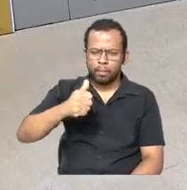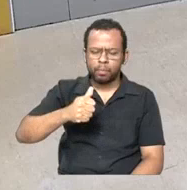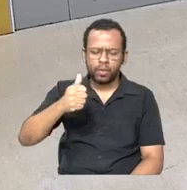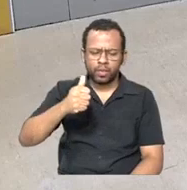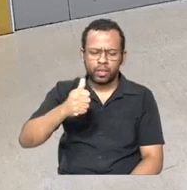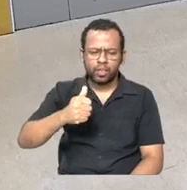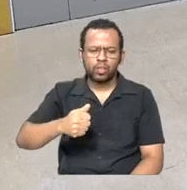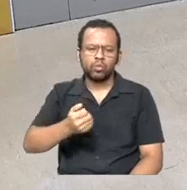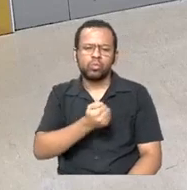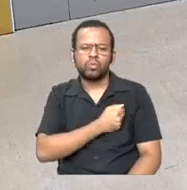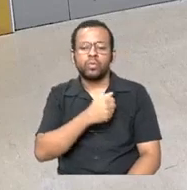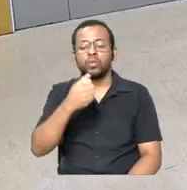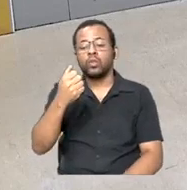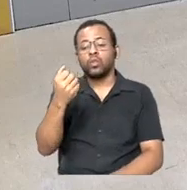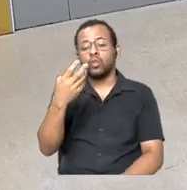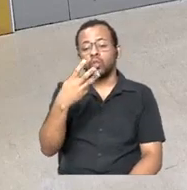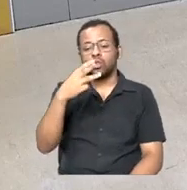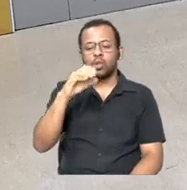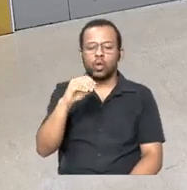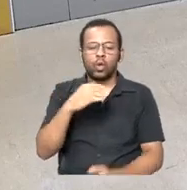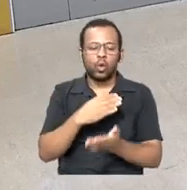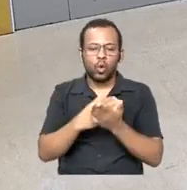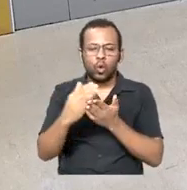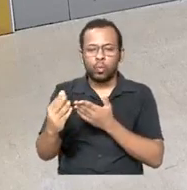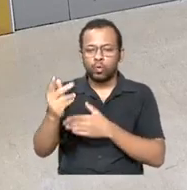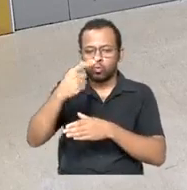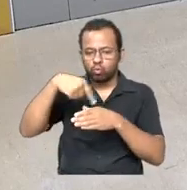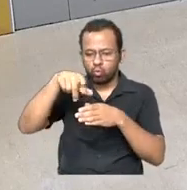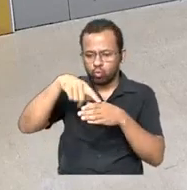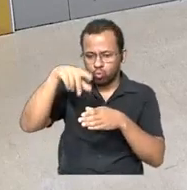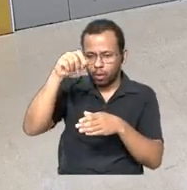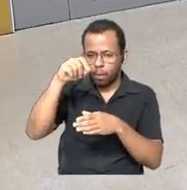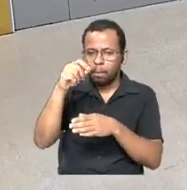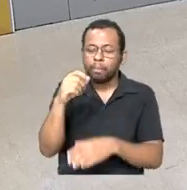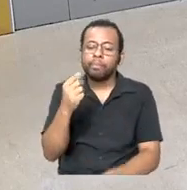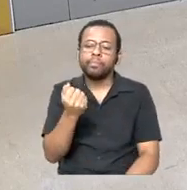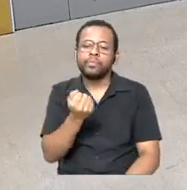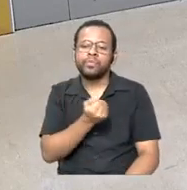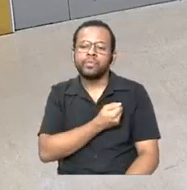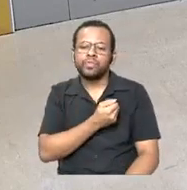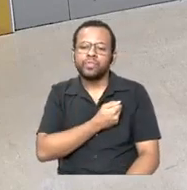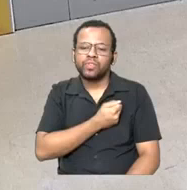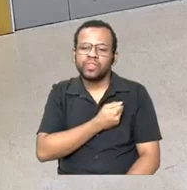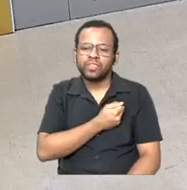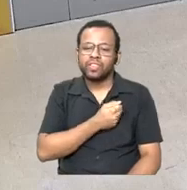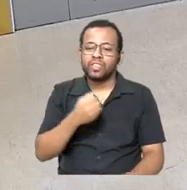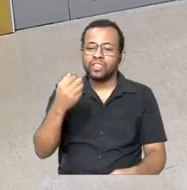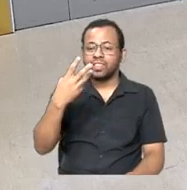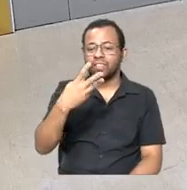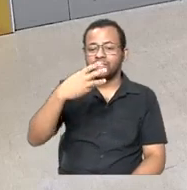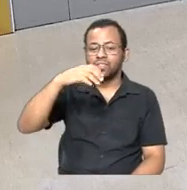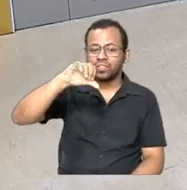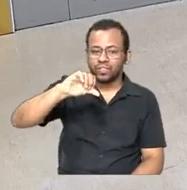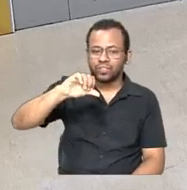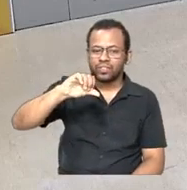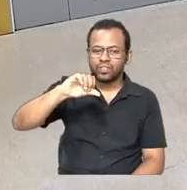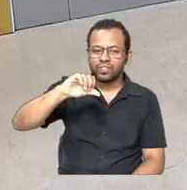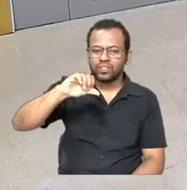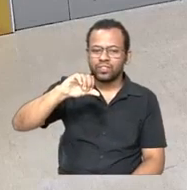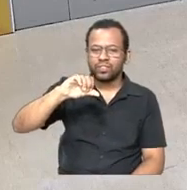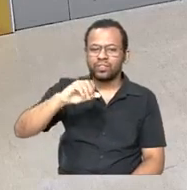30 minha gente começa com 30 número 30 para você e agora 39